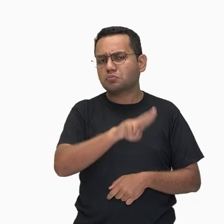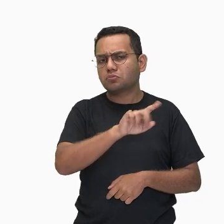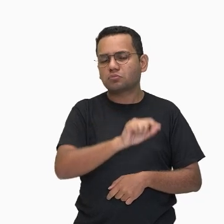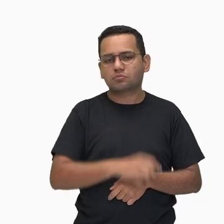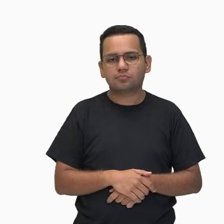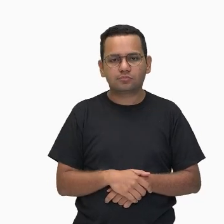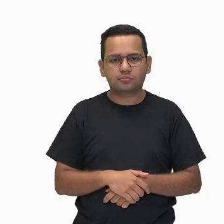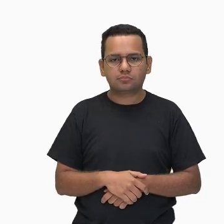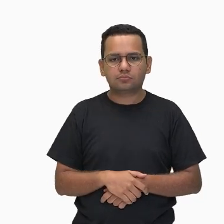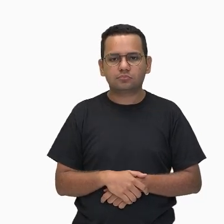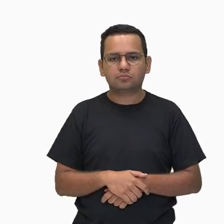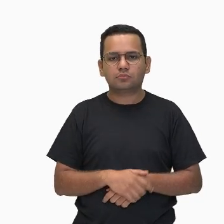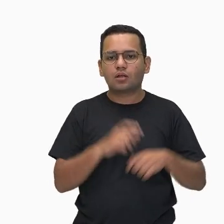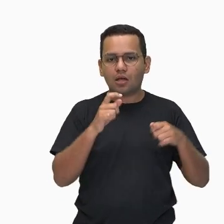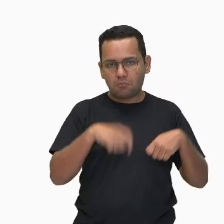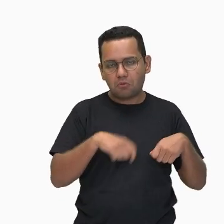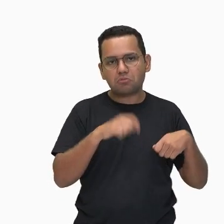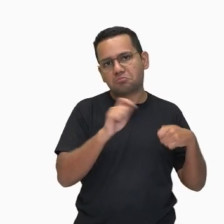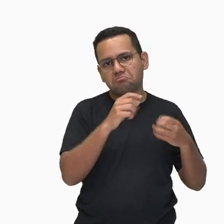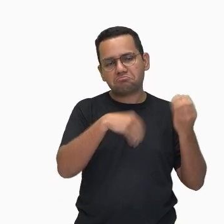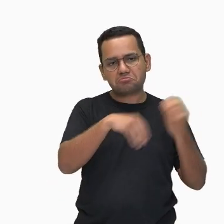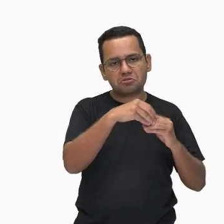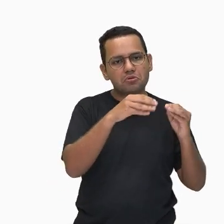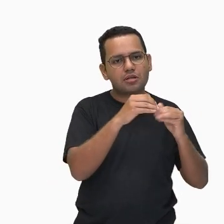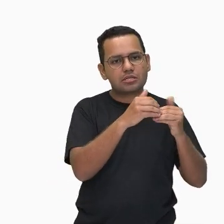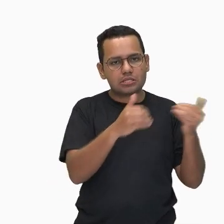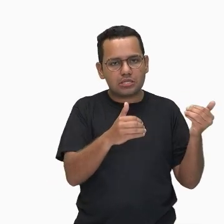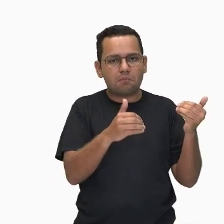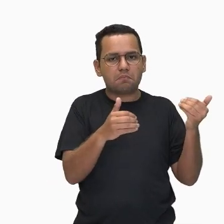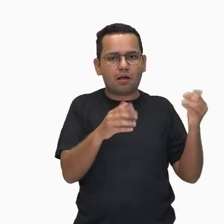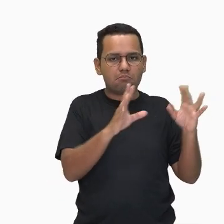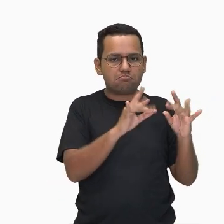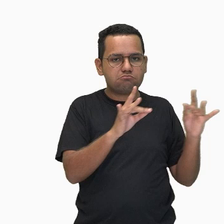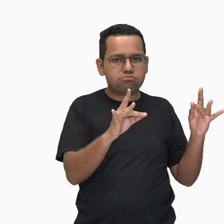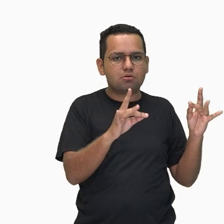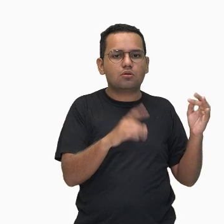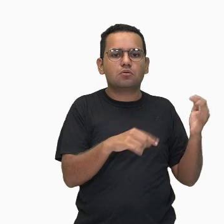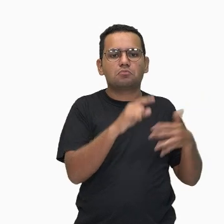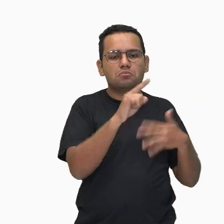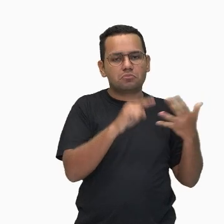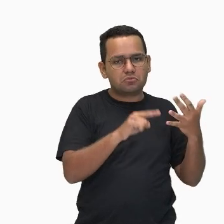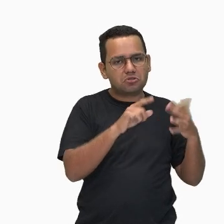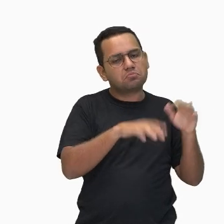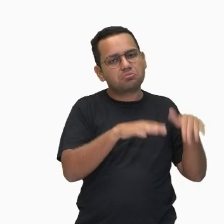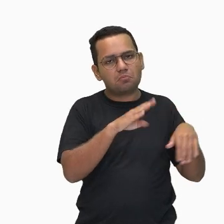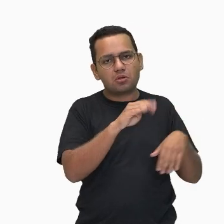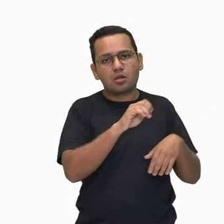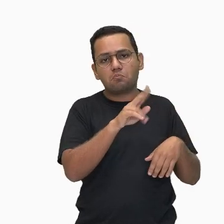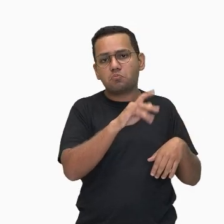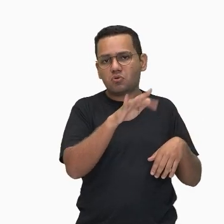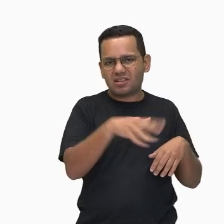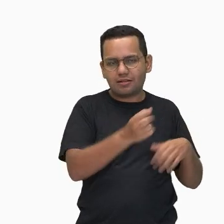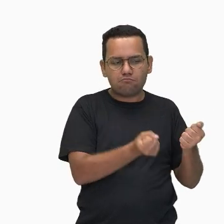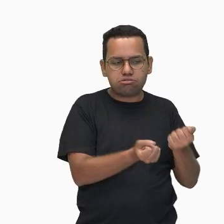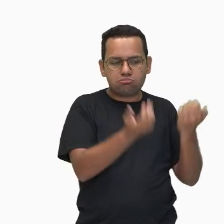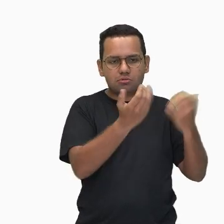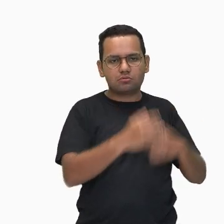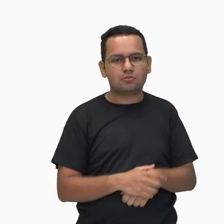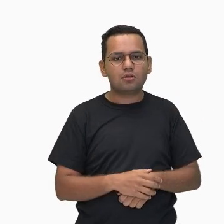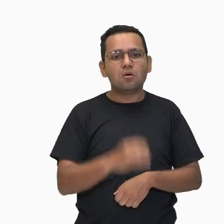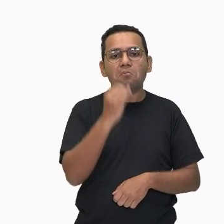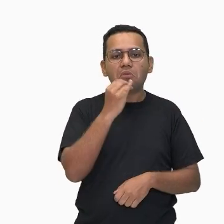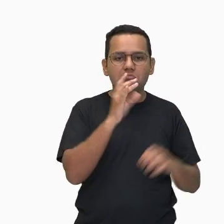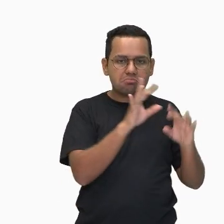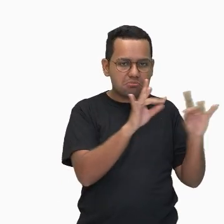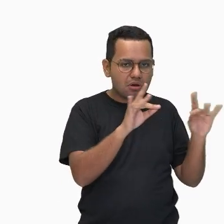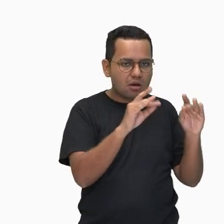separar misturas de líquidos com diferentes pontos de ebulição. O líquido é aquecido e os vapores condensados